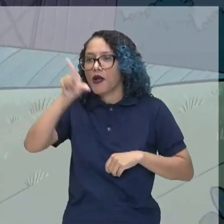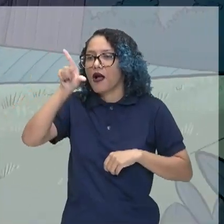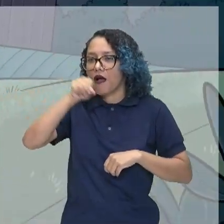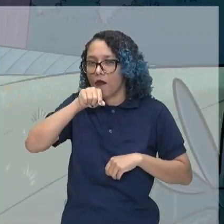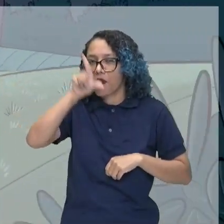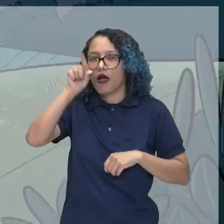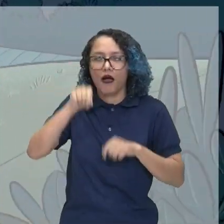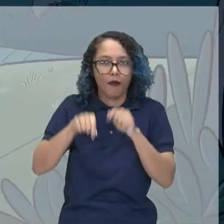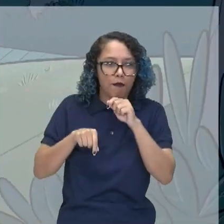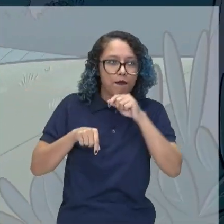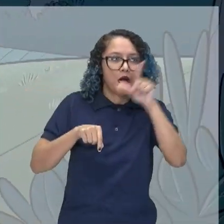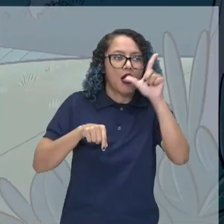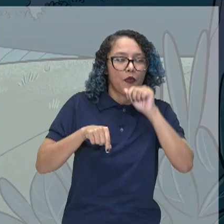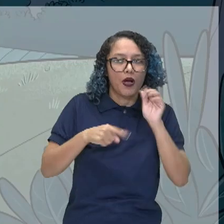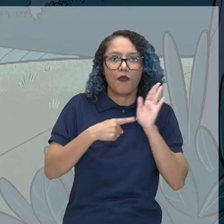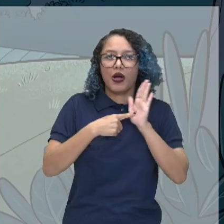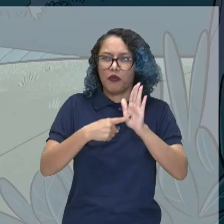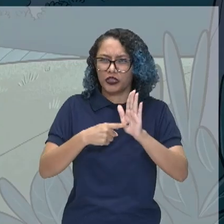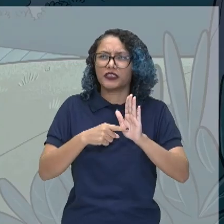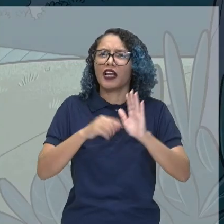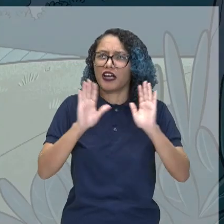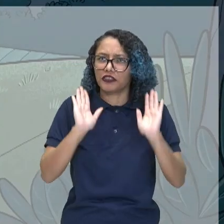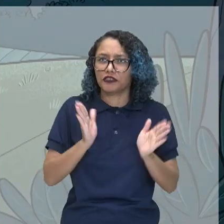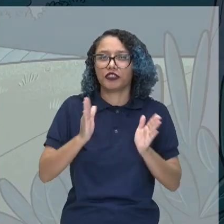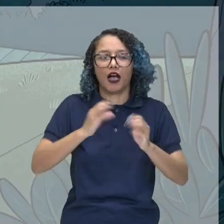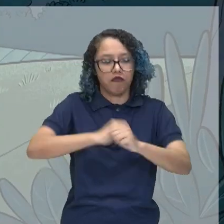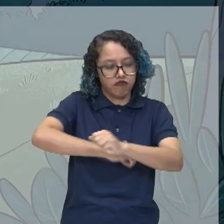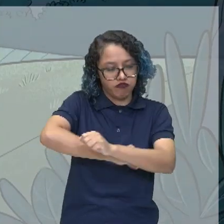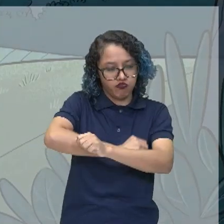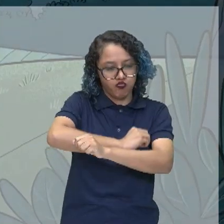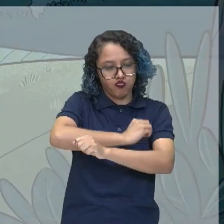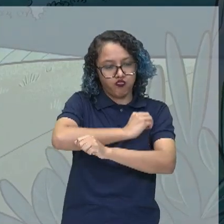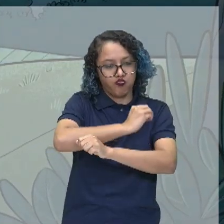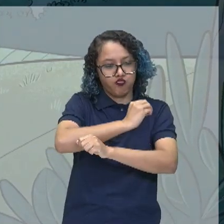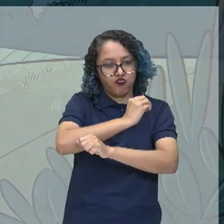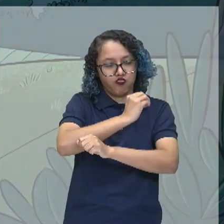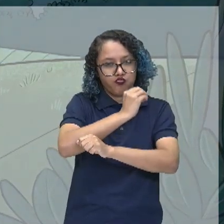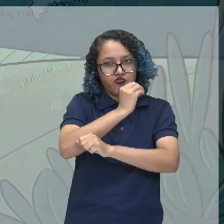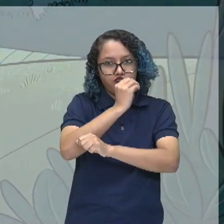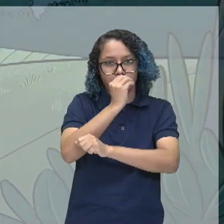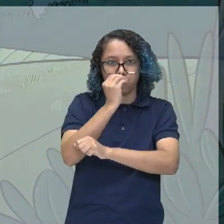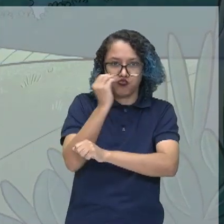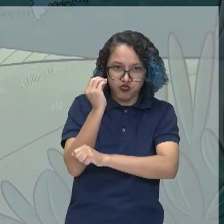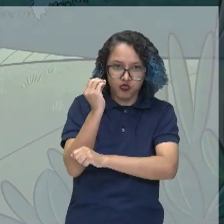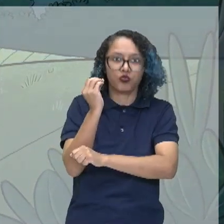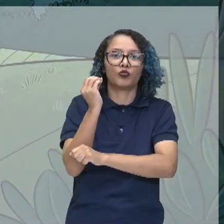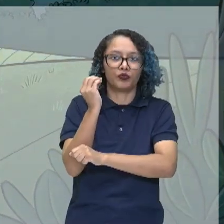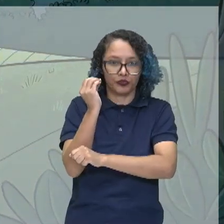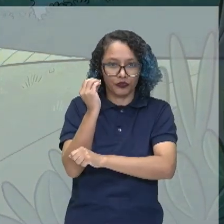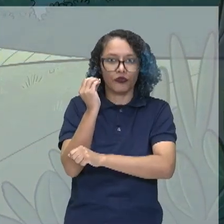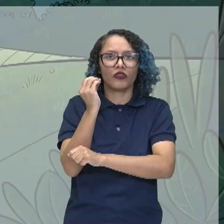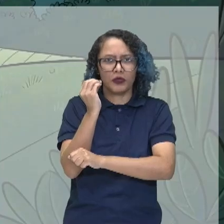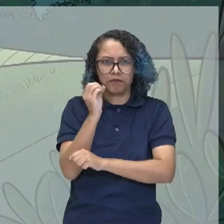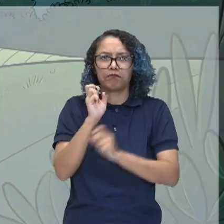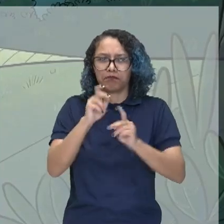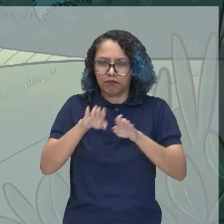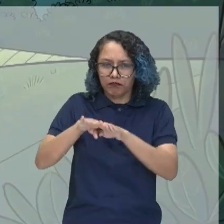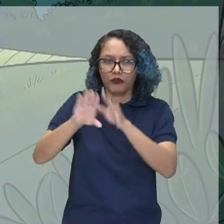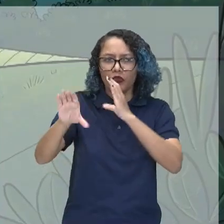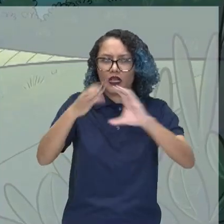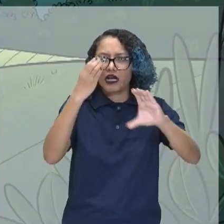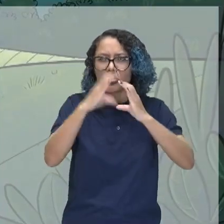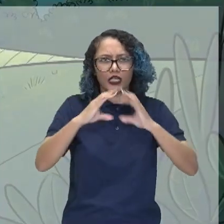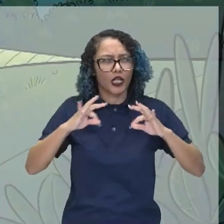amanhã, desde uma teia tênue, se vá tecendo entre todos os galos. E se encorpando em tela, entre